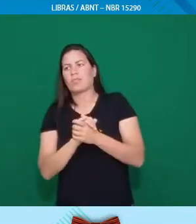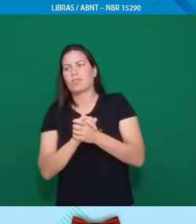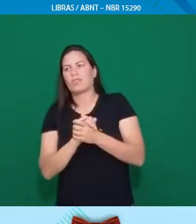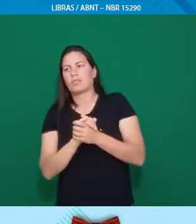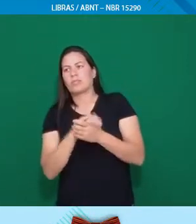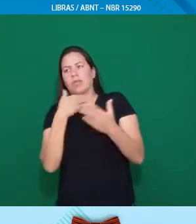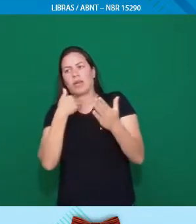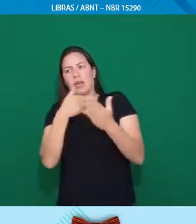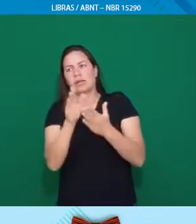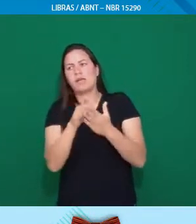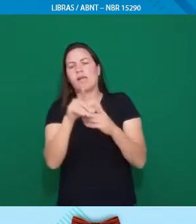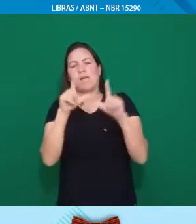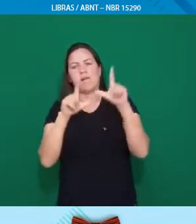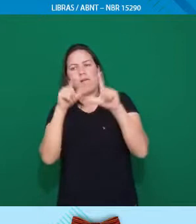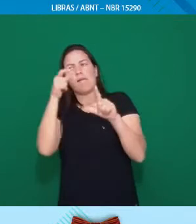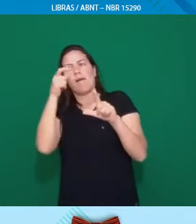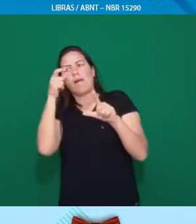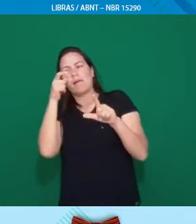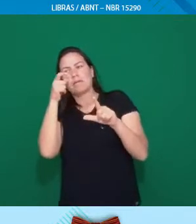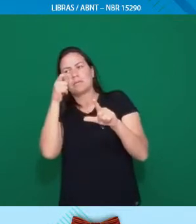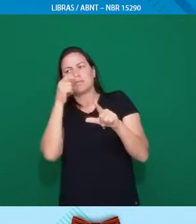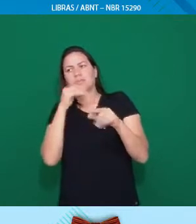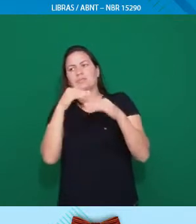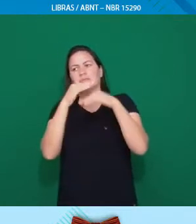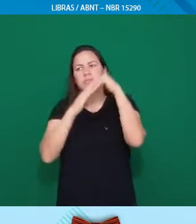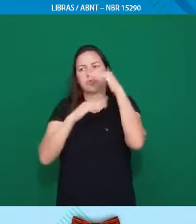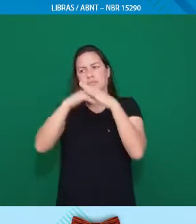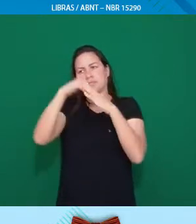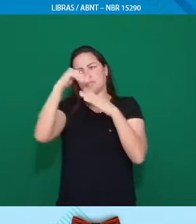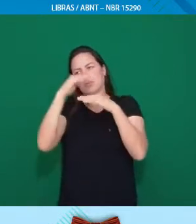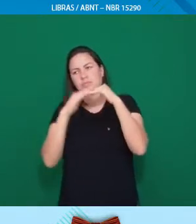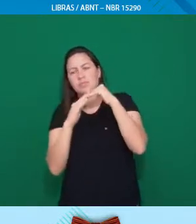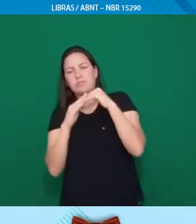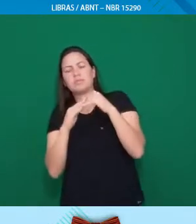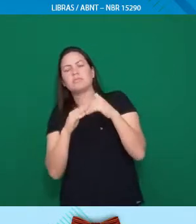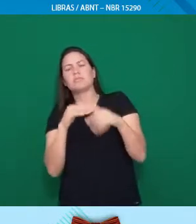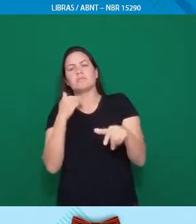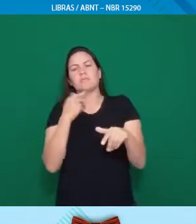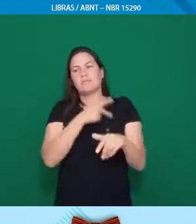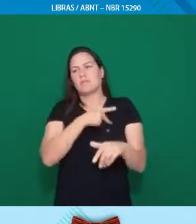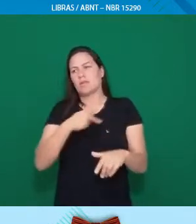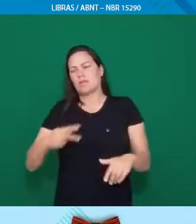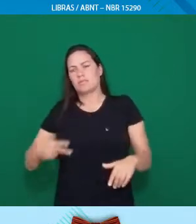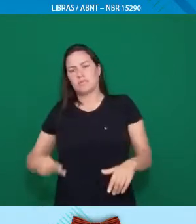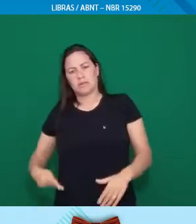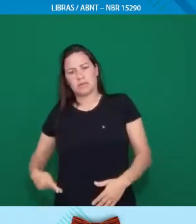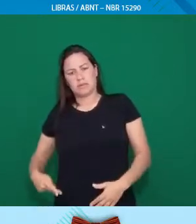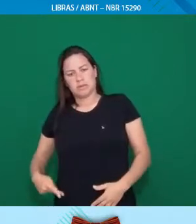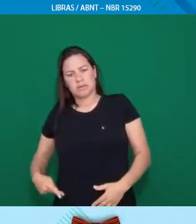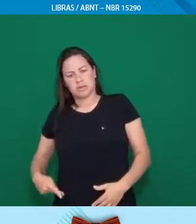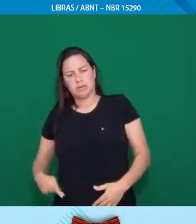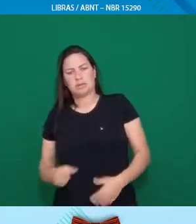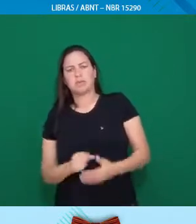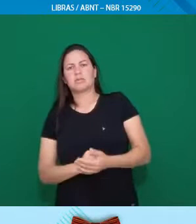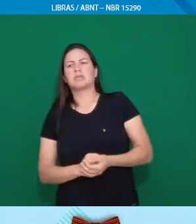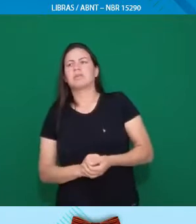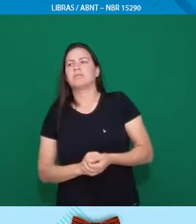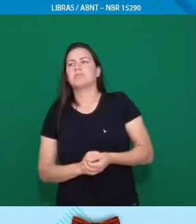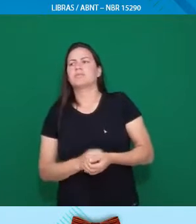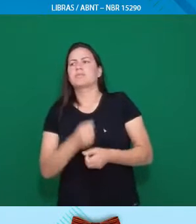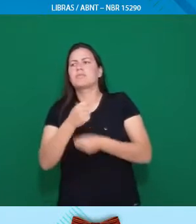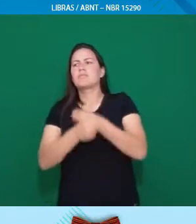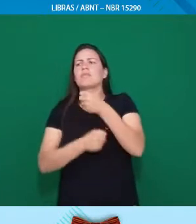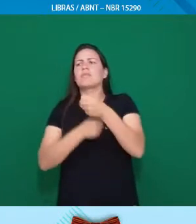e você não perdeu uma sessão da nossa cama funcionário Anselmo Já foi presidente do presidente